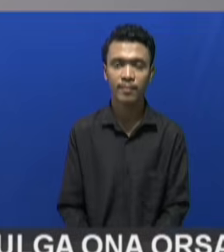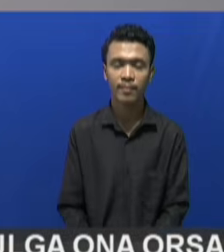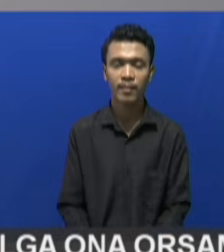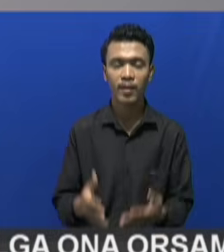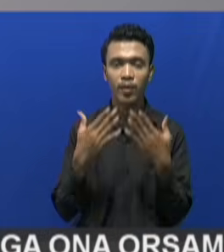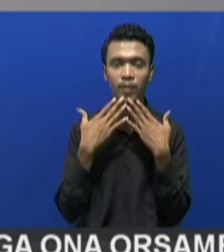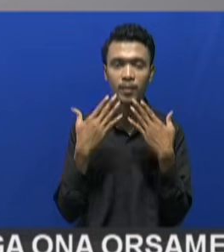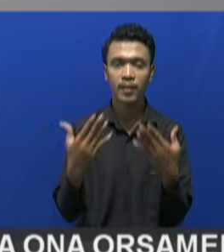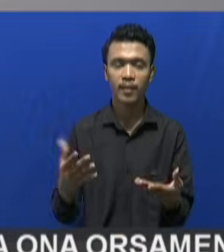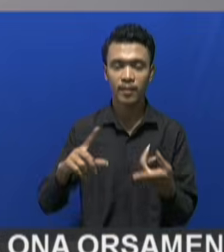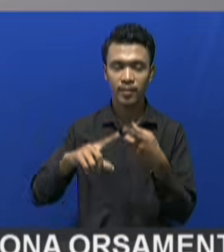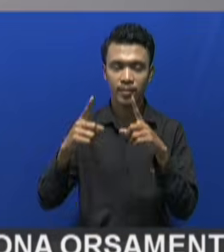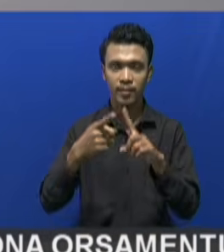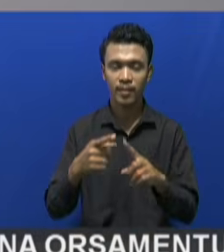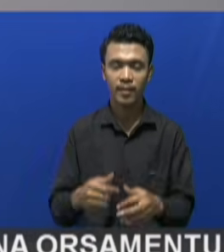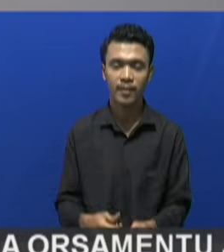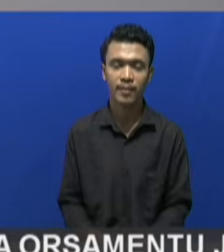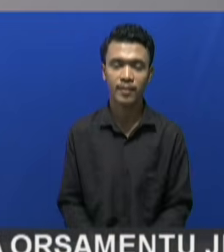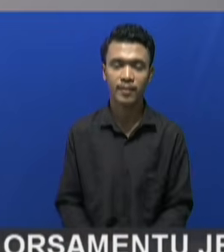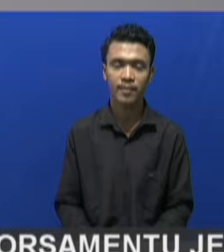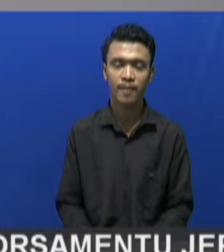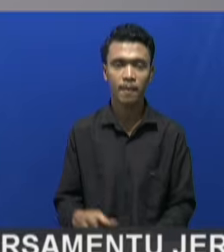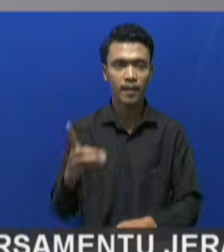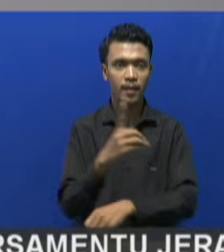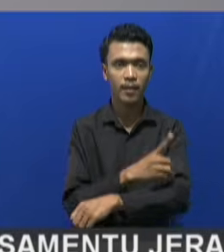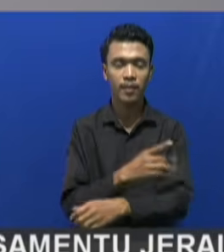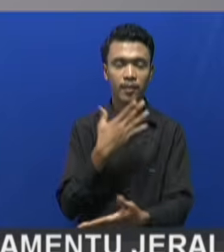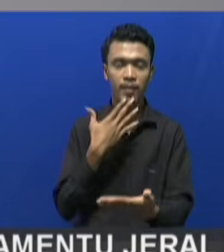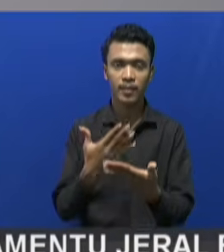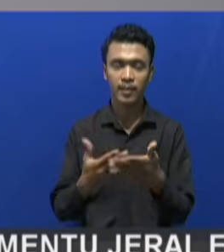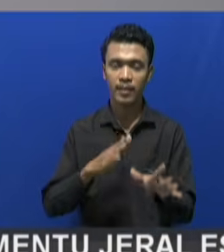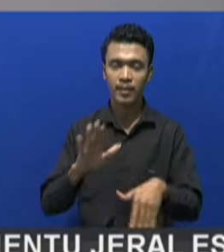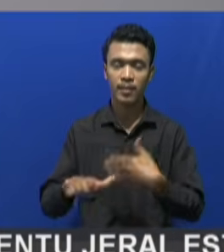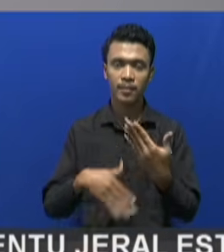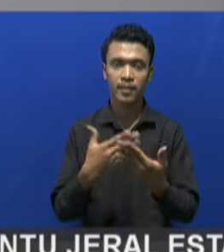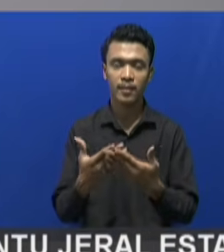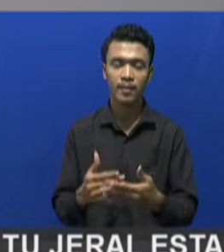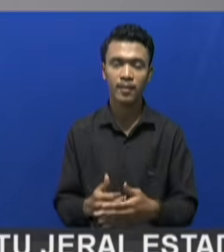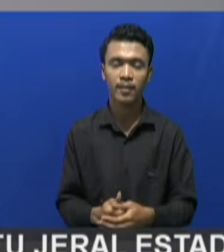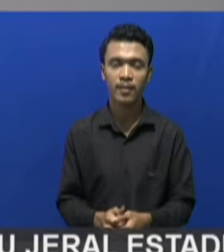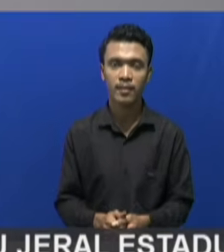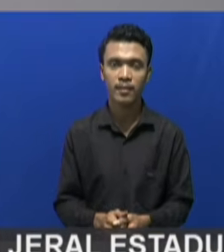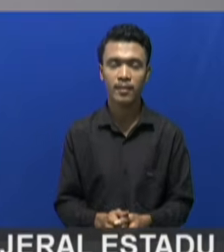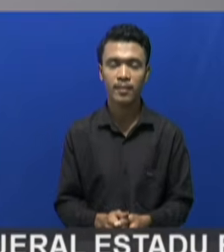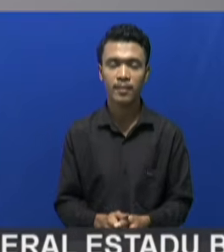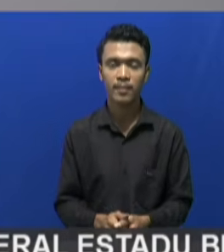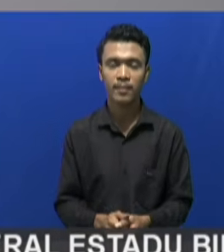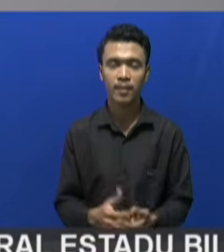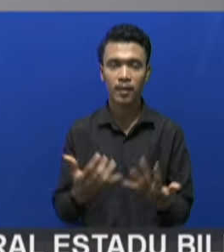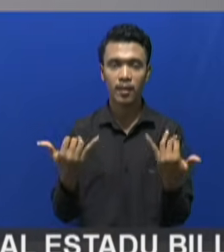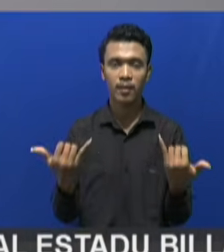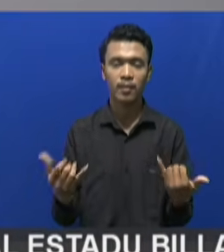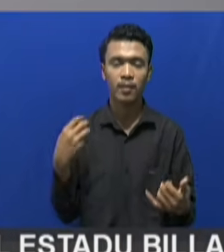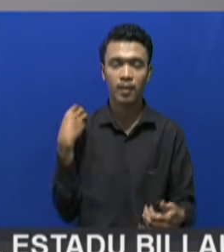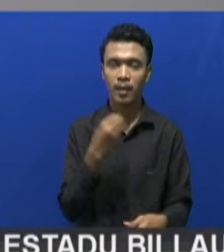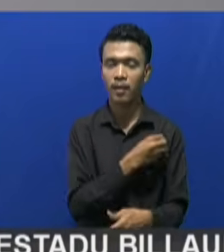Obrigada, Babelo, no Estúdio Central RTL e Lorandia Bovintes, no telespectadores, rádio, televisão, Timor-Leste. Dadaune,